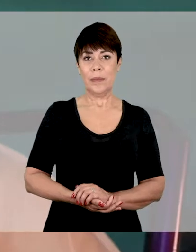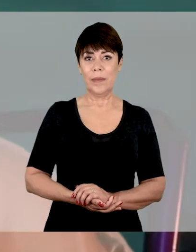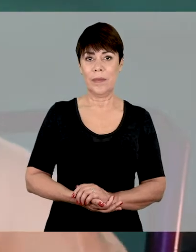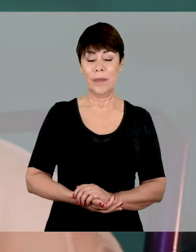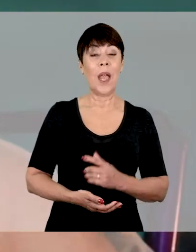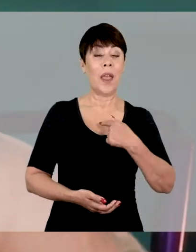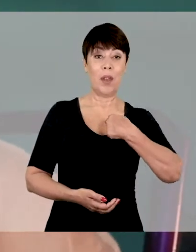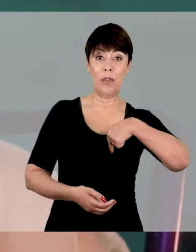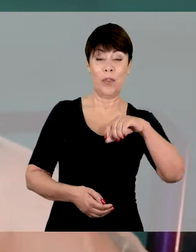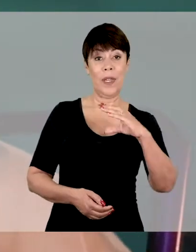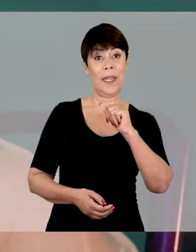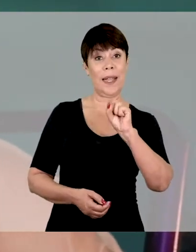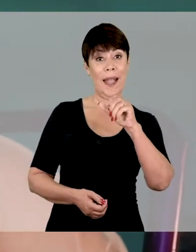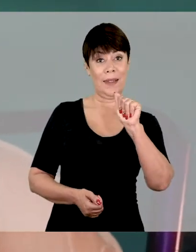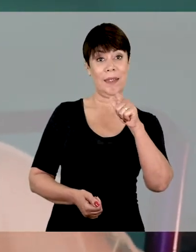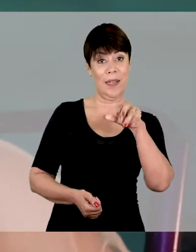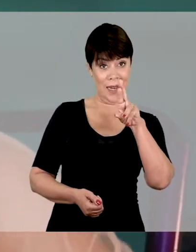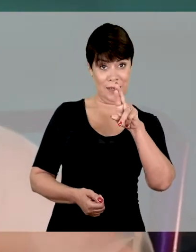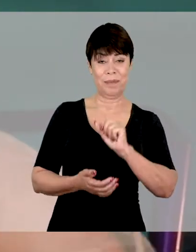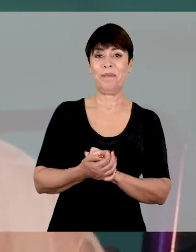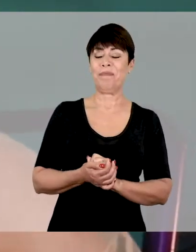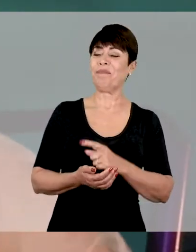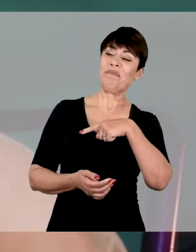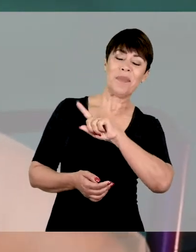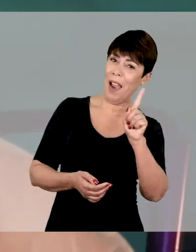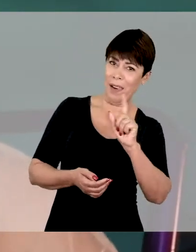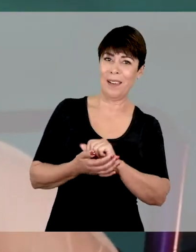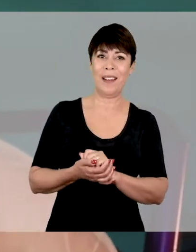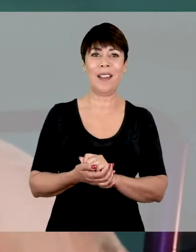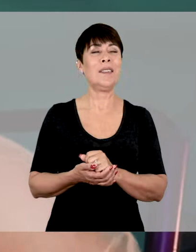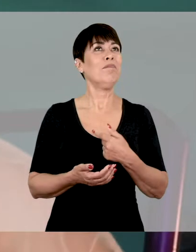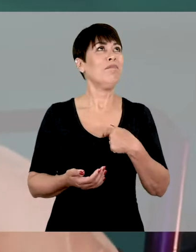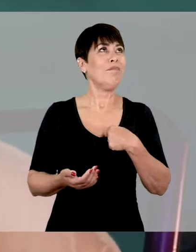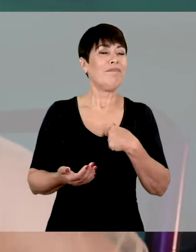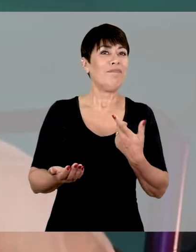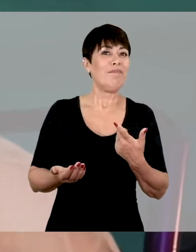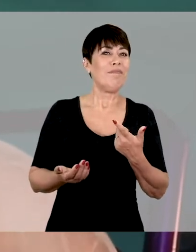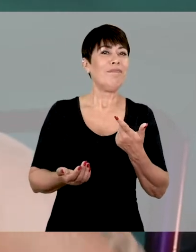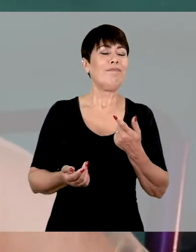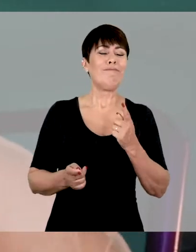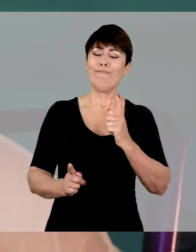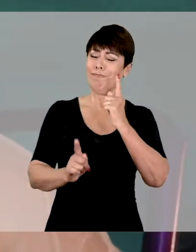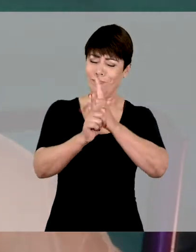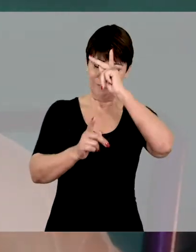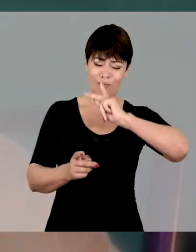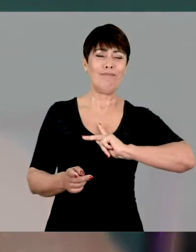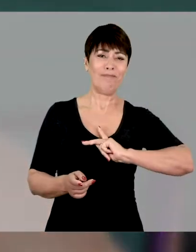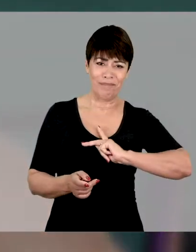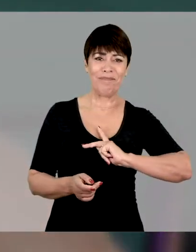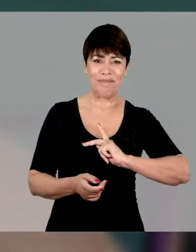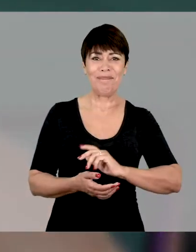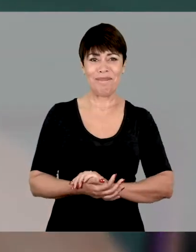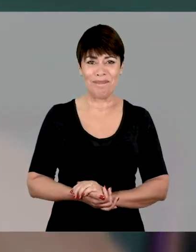e eu fui para casa lá e lá eu nem contei